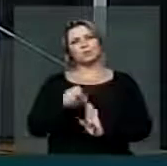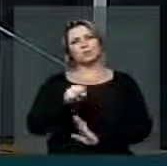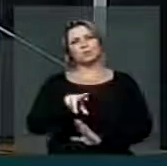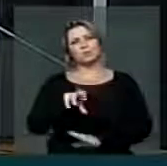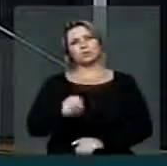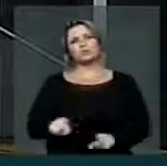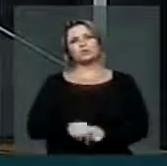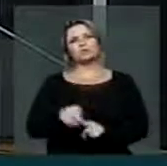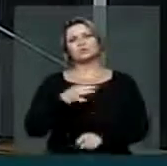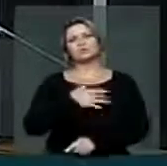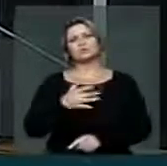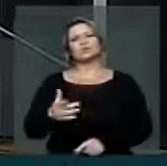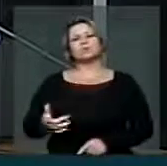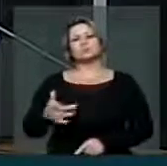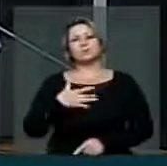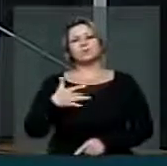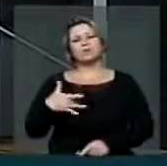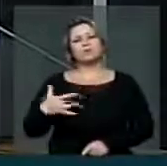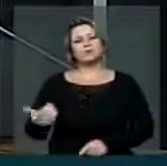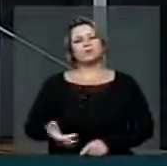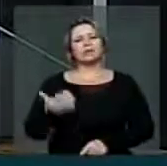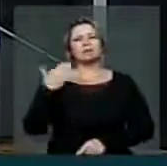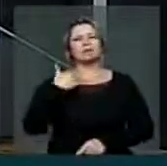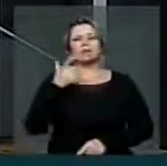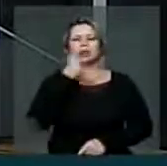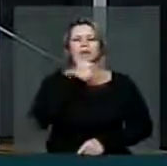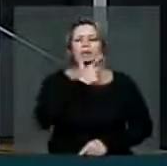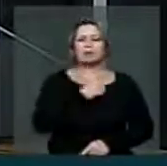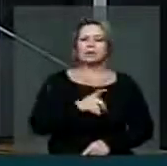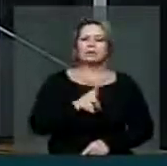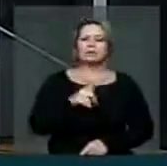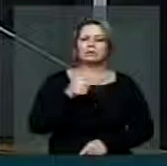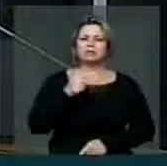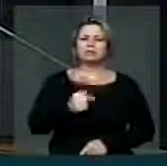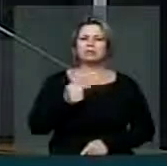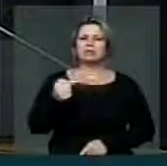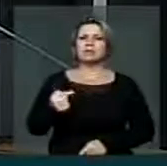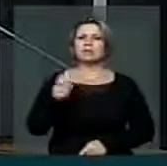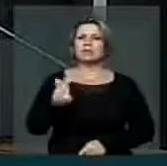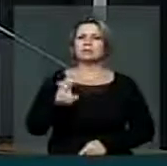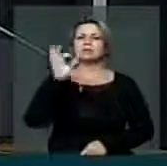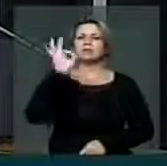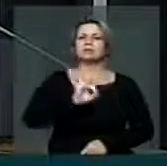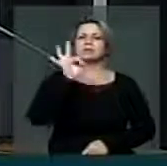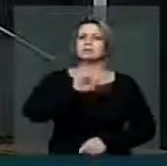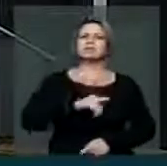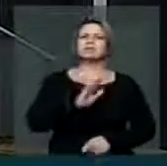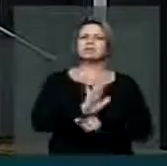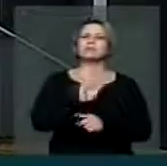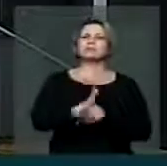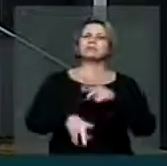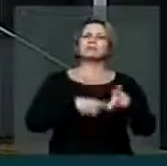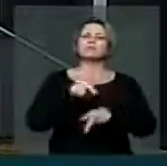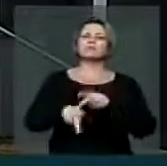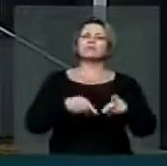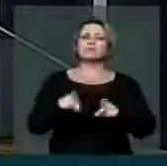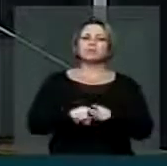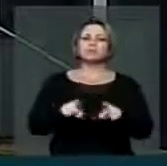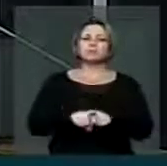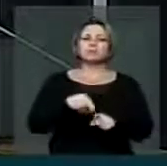Sistema Único de Saúde, chega perto de 75% da população.